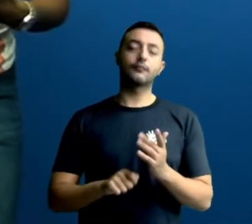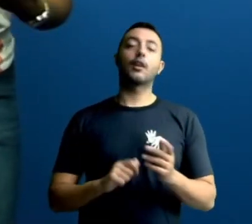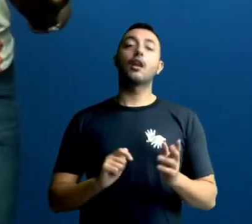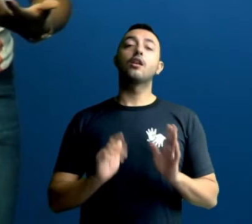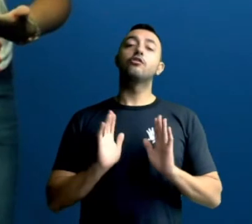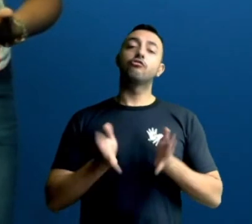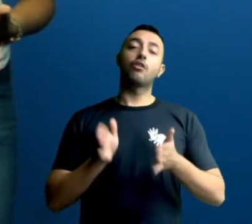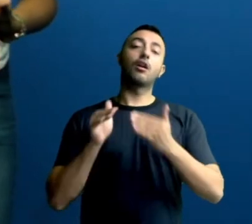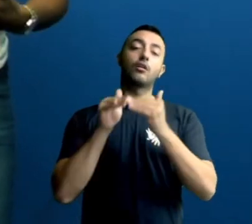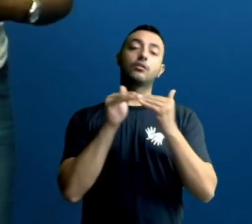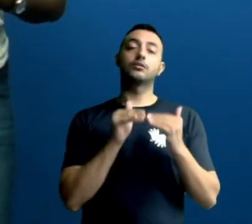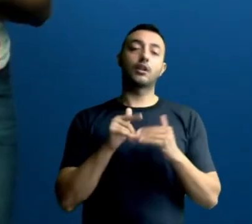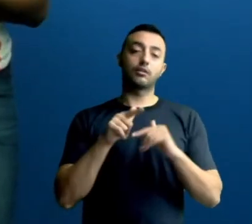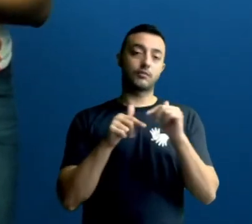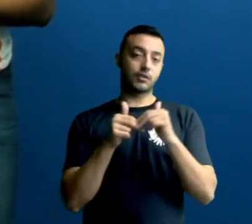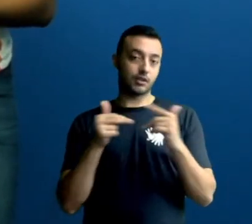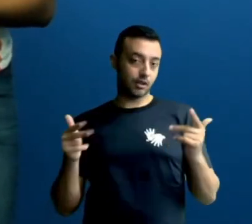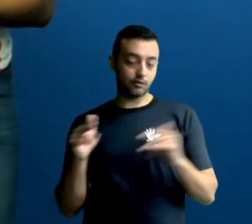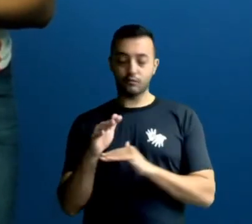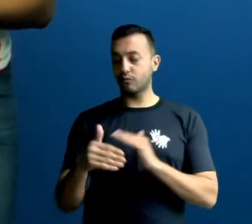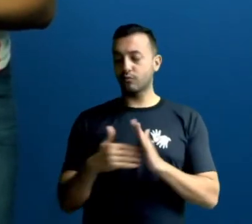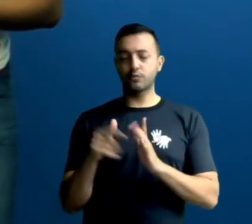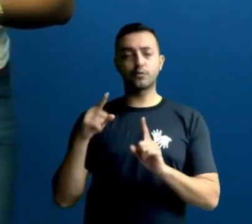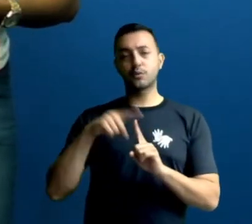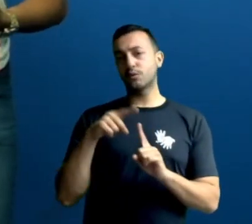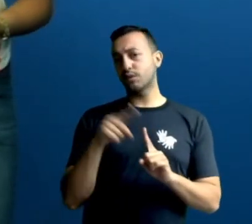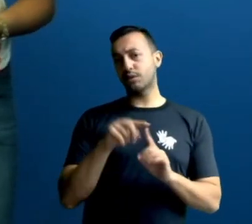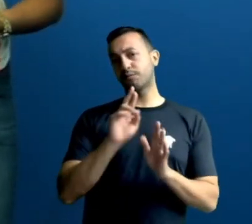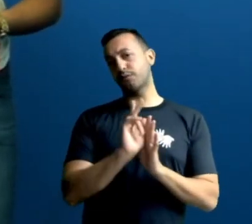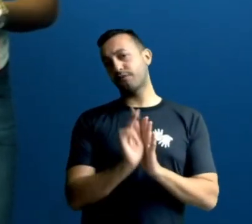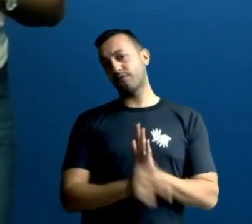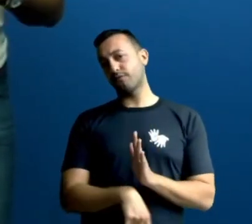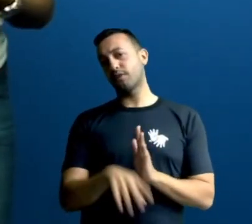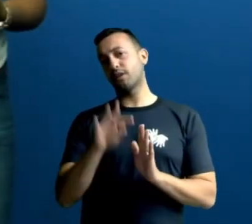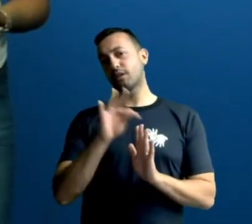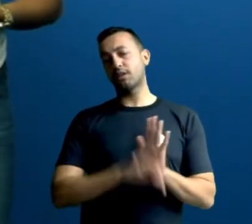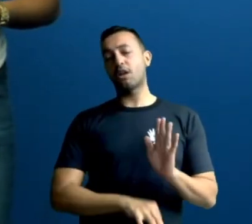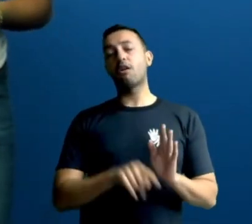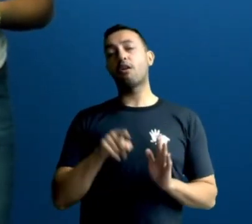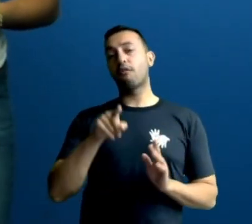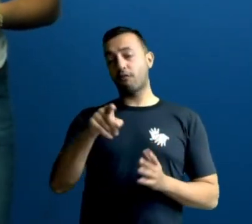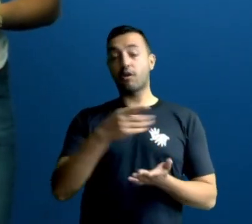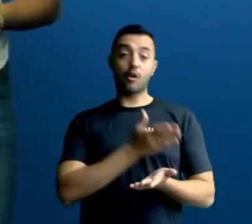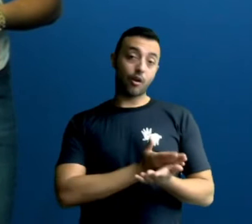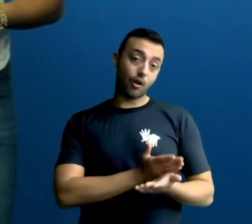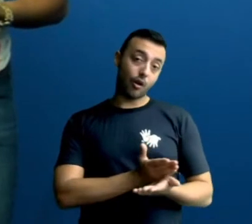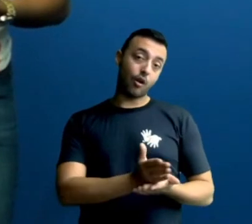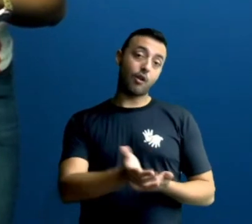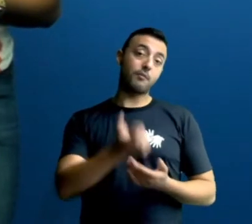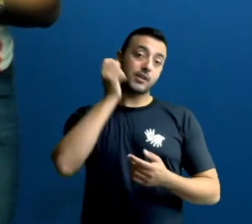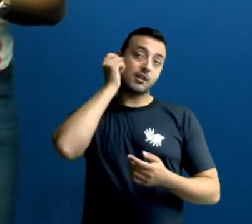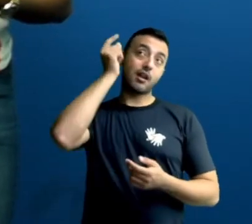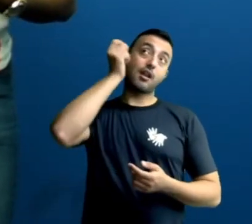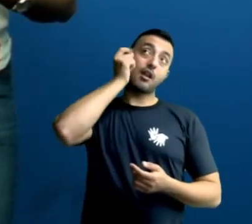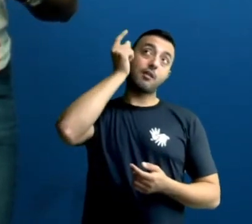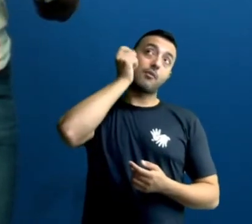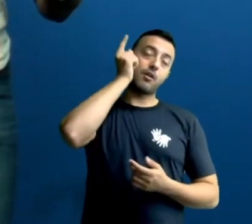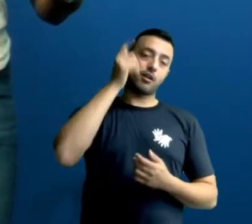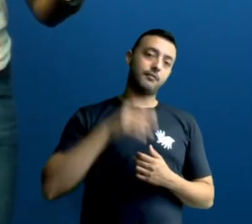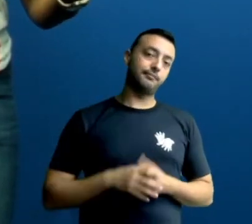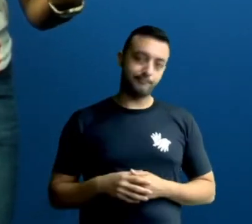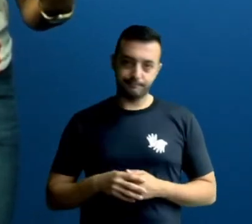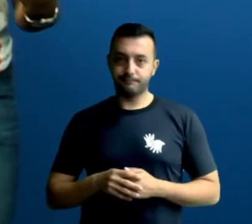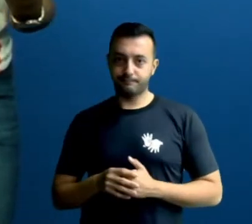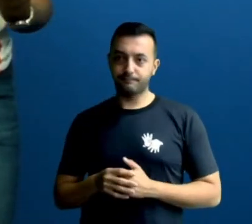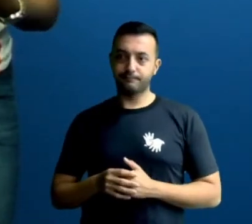com todo esse material, com todos esses tipos de textos, é a hora de você começar a elaborar, porque aí você já tem